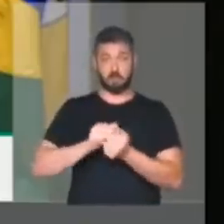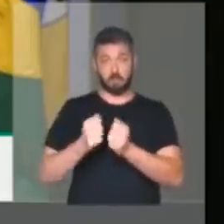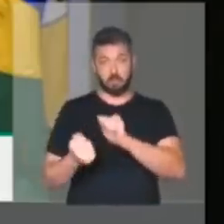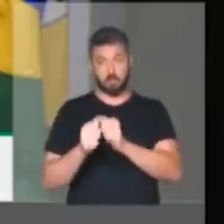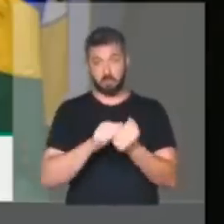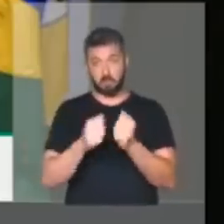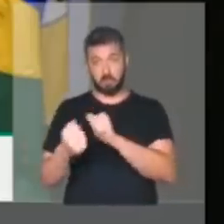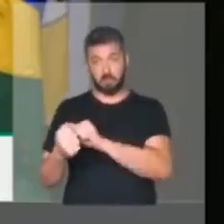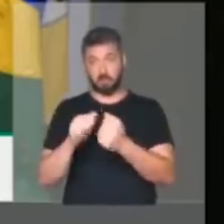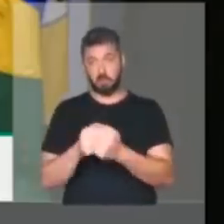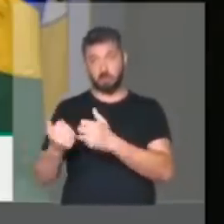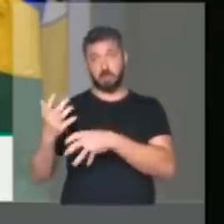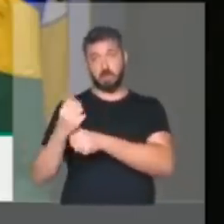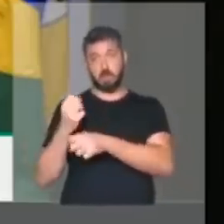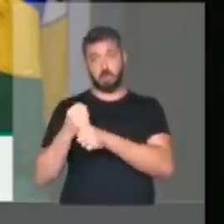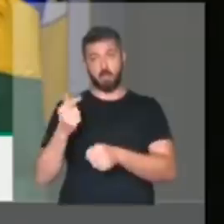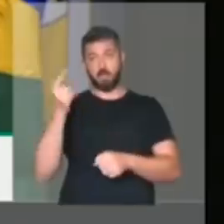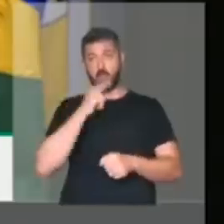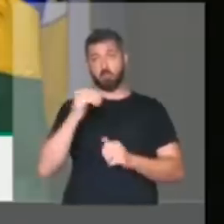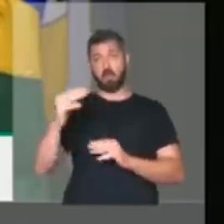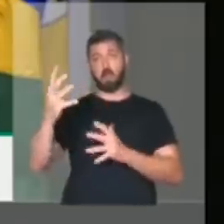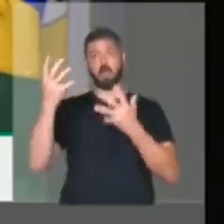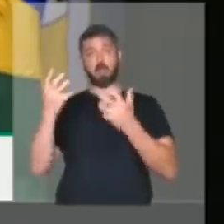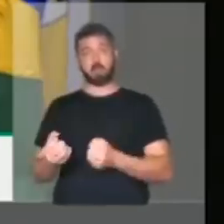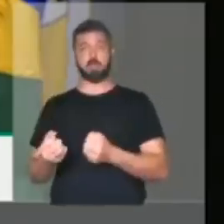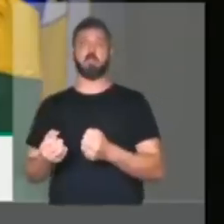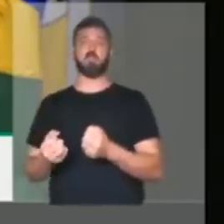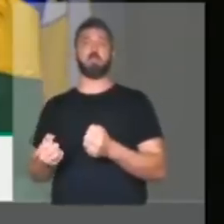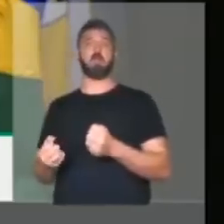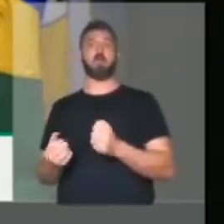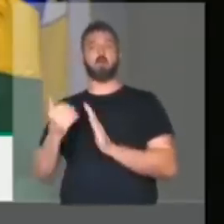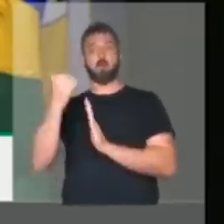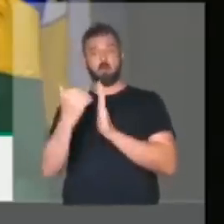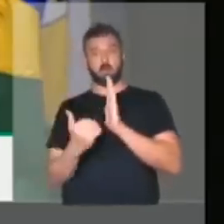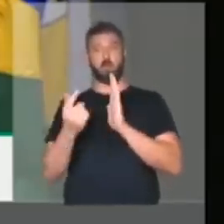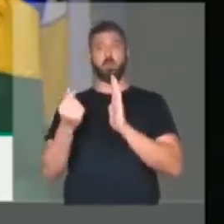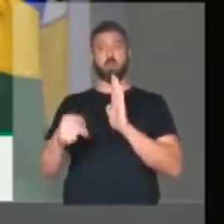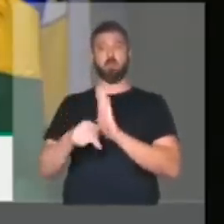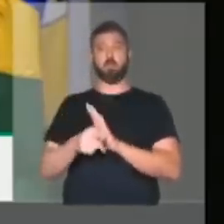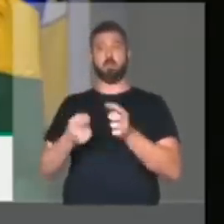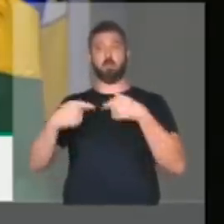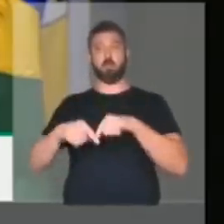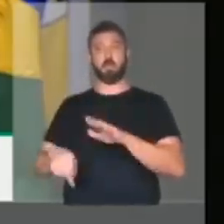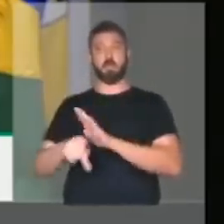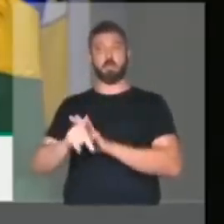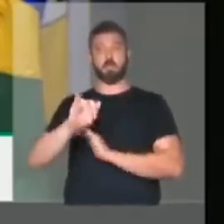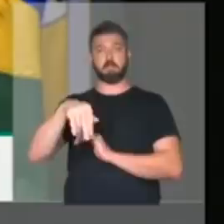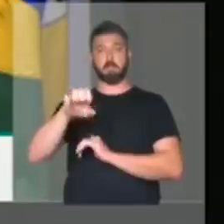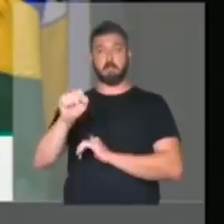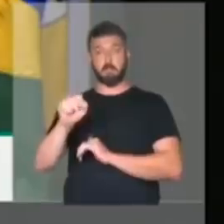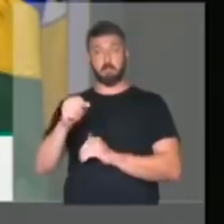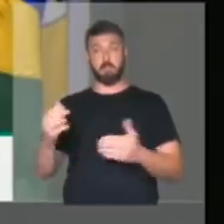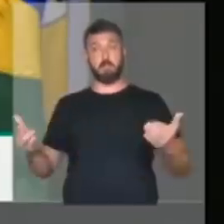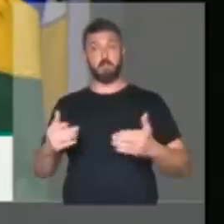adaptarem, adaptarem suas contas, para internalizarem, para se adaptarem à questão do crédito do ICMS. E nós